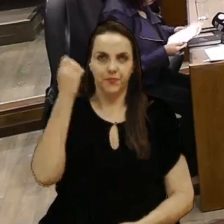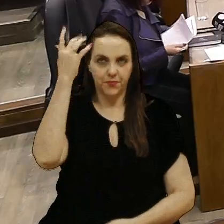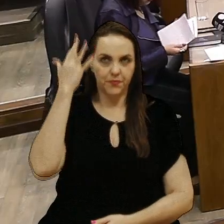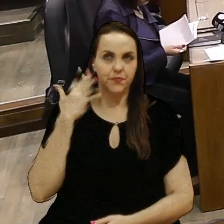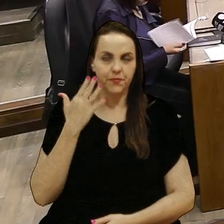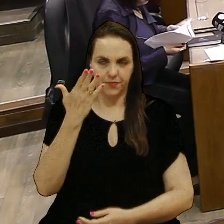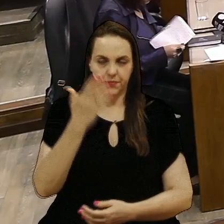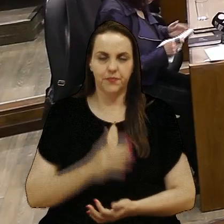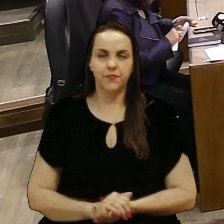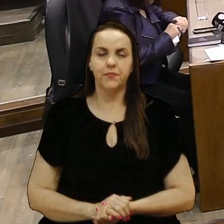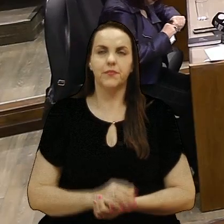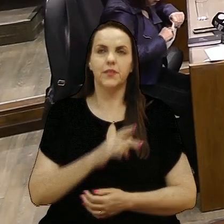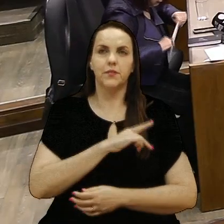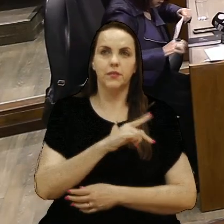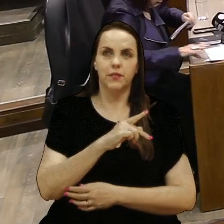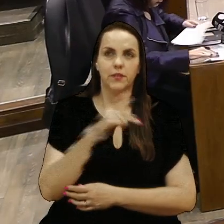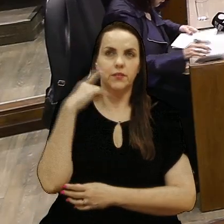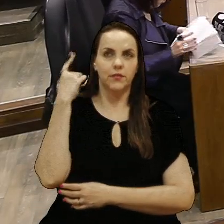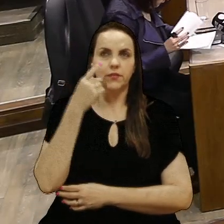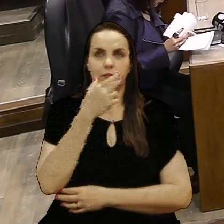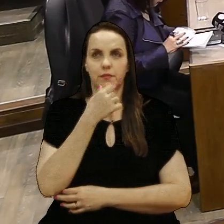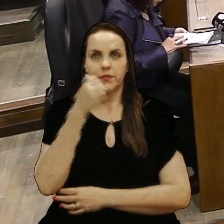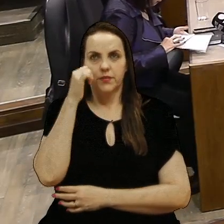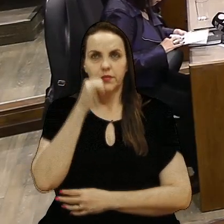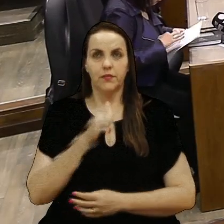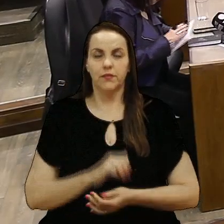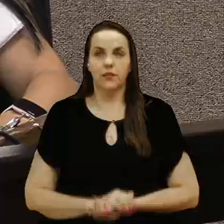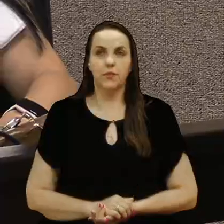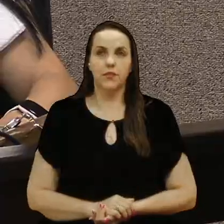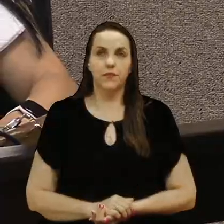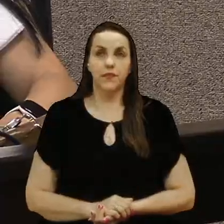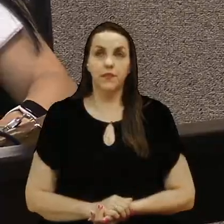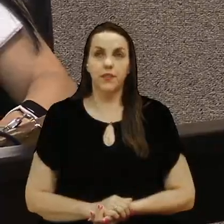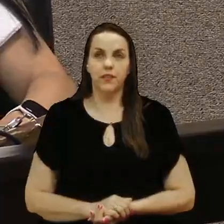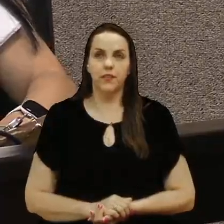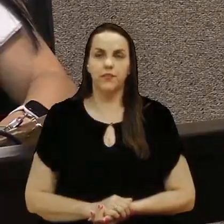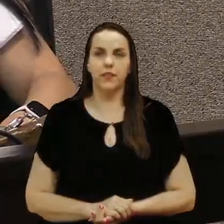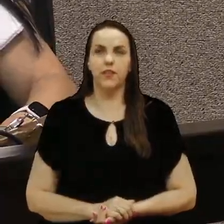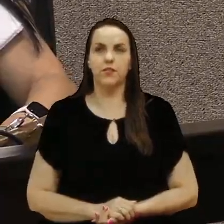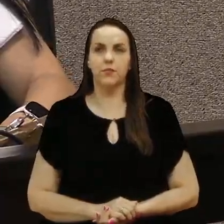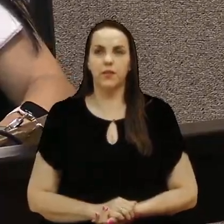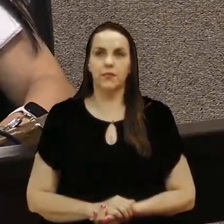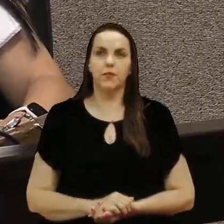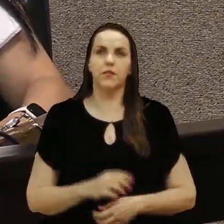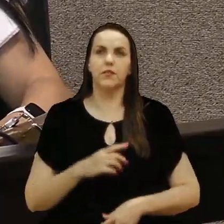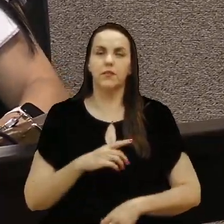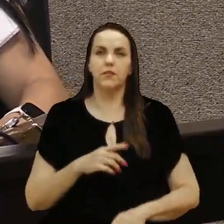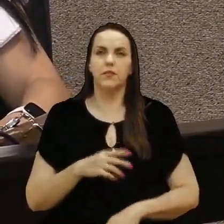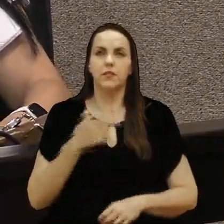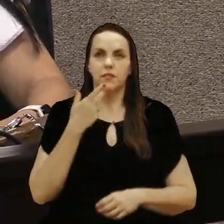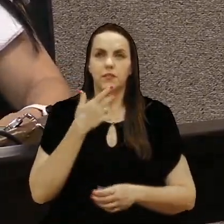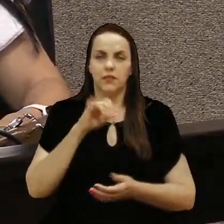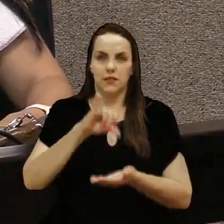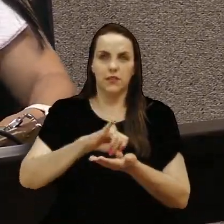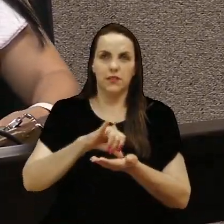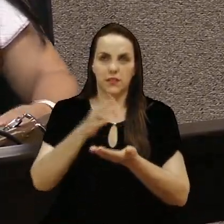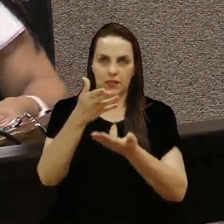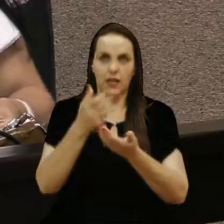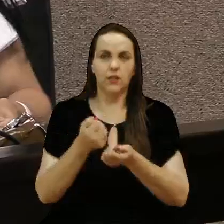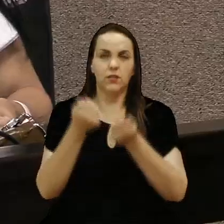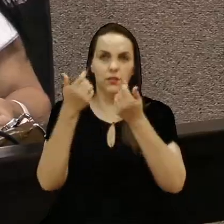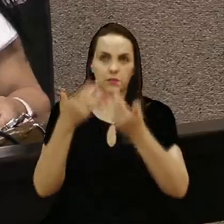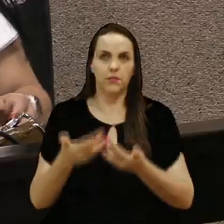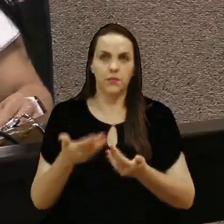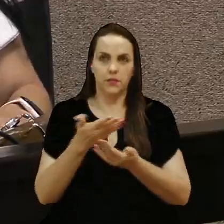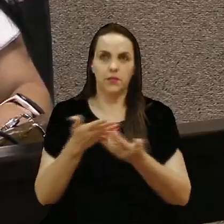Senhor presidente, senhores vereadores, falar um pouquinho também da questão do centro, né? O vereador Lucas trouxe algumas